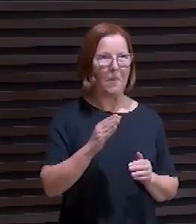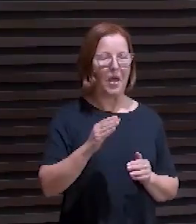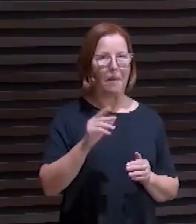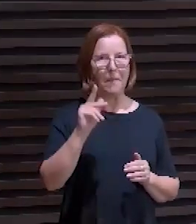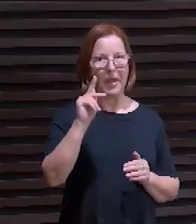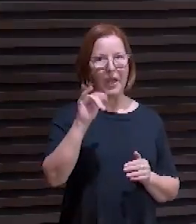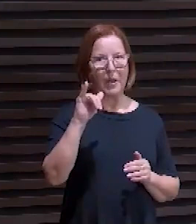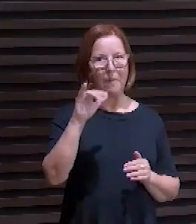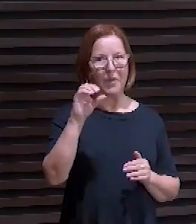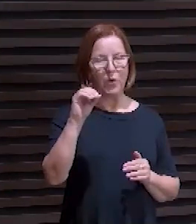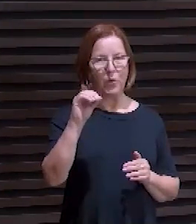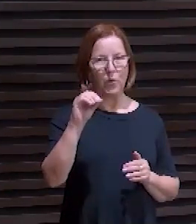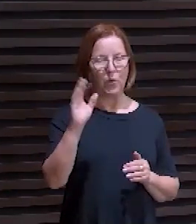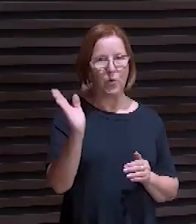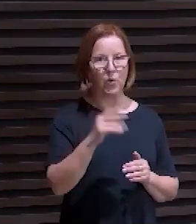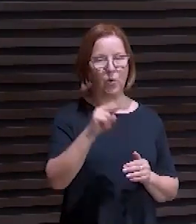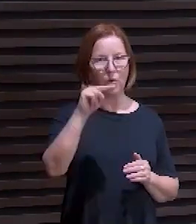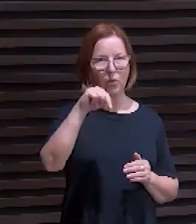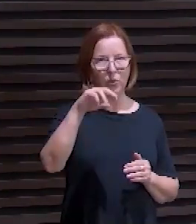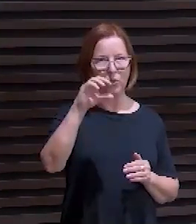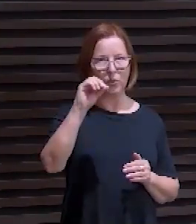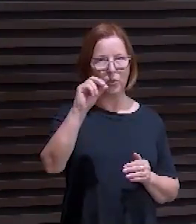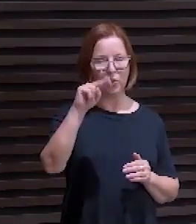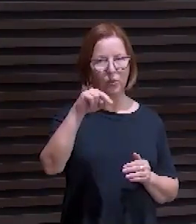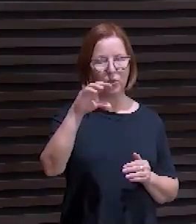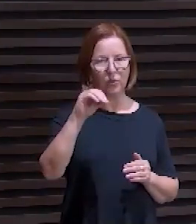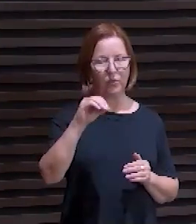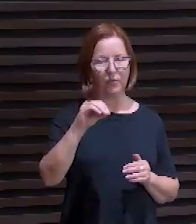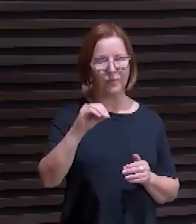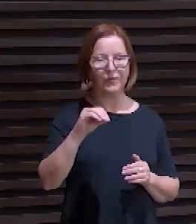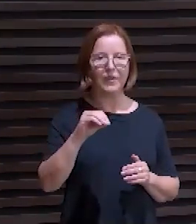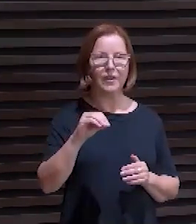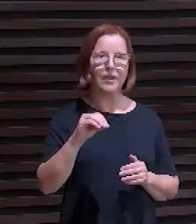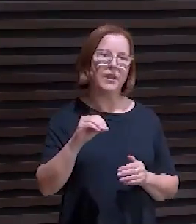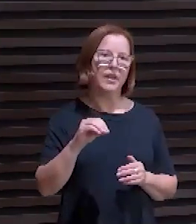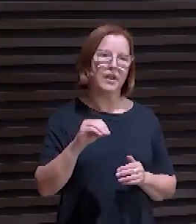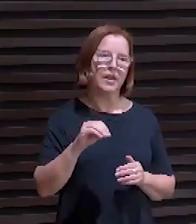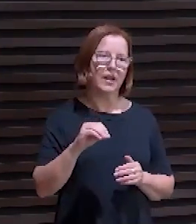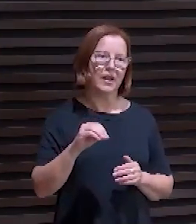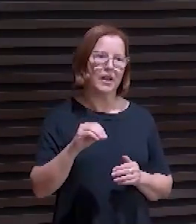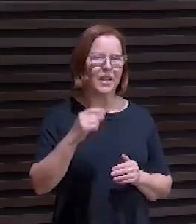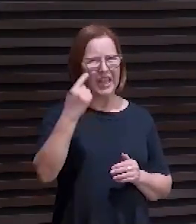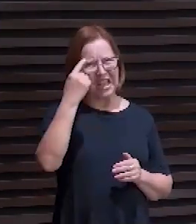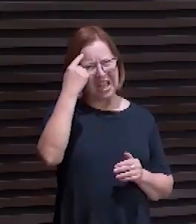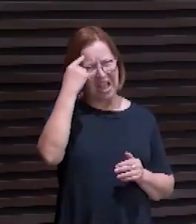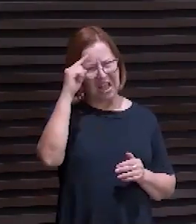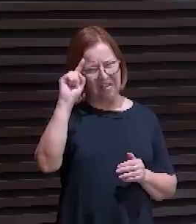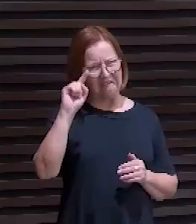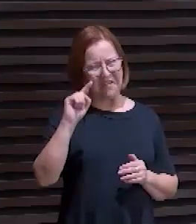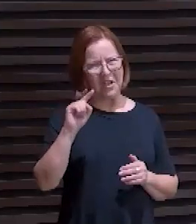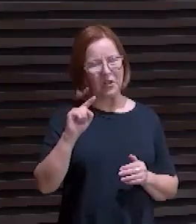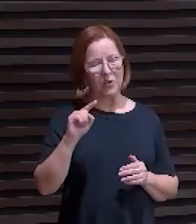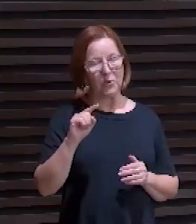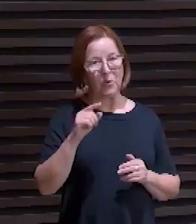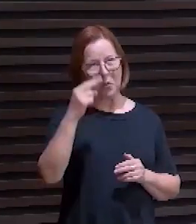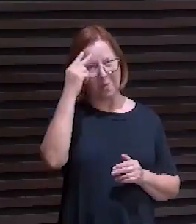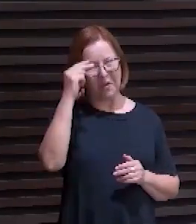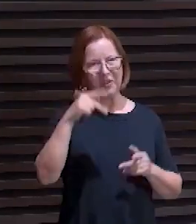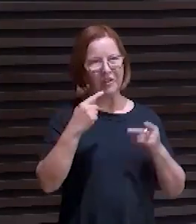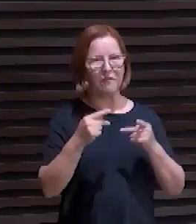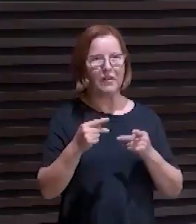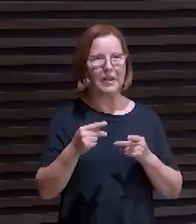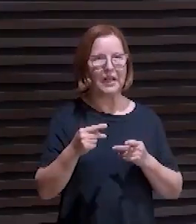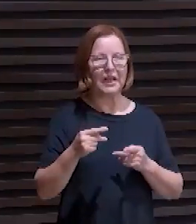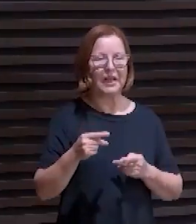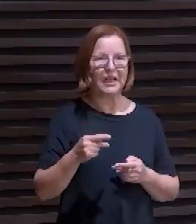criou um dogma chamado Imaculada Conceição, que Maria teria